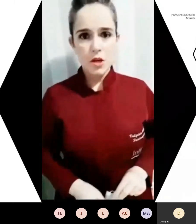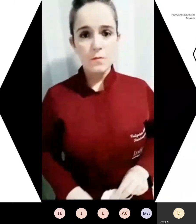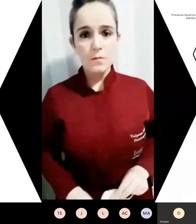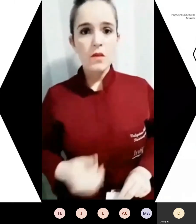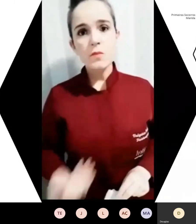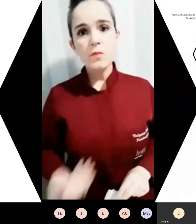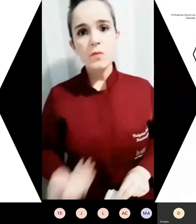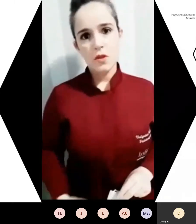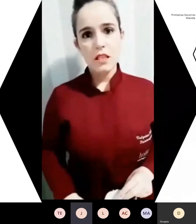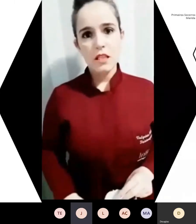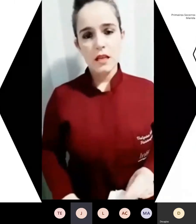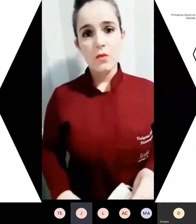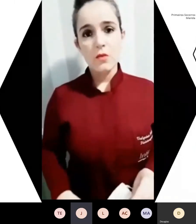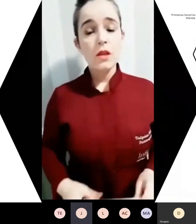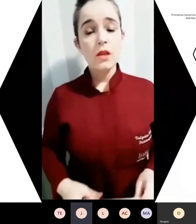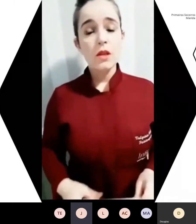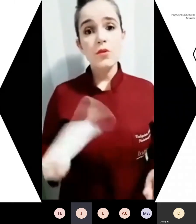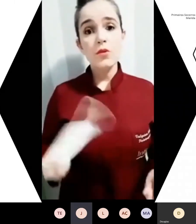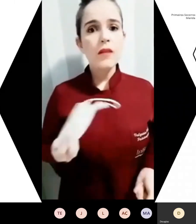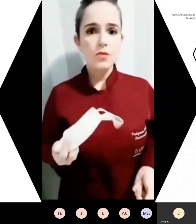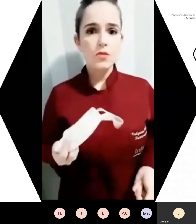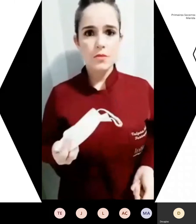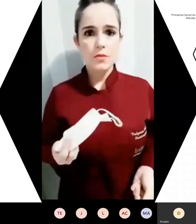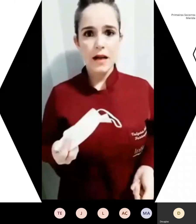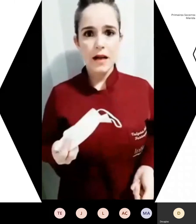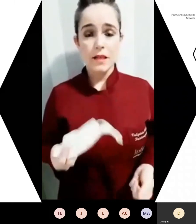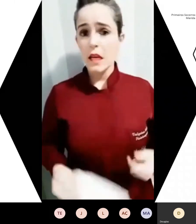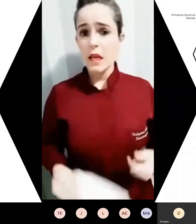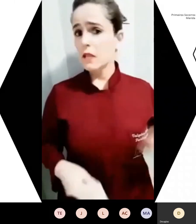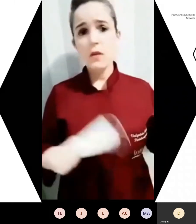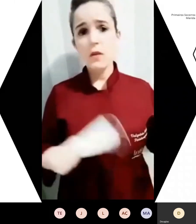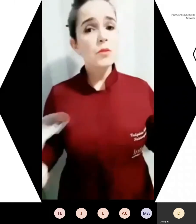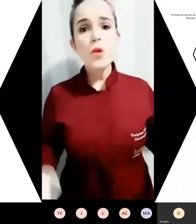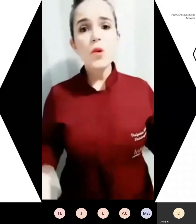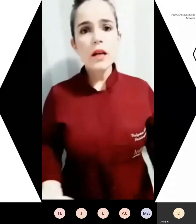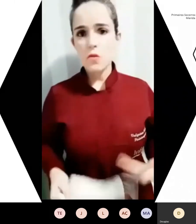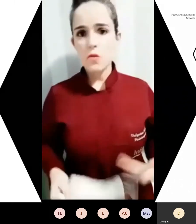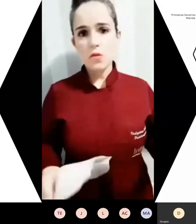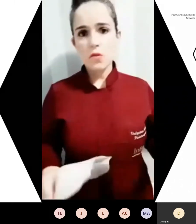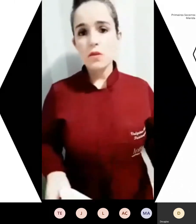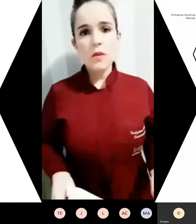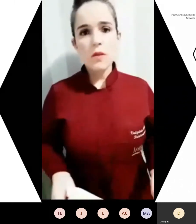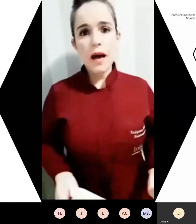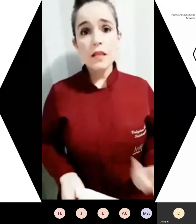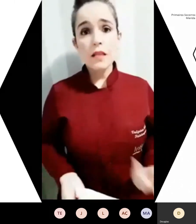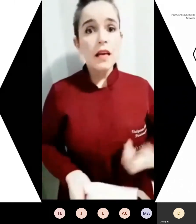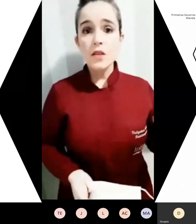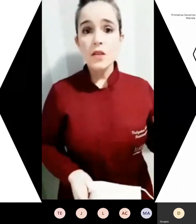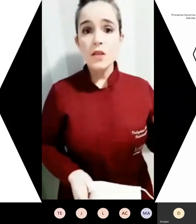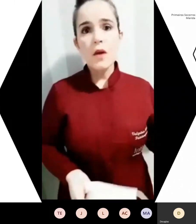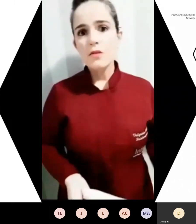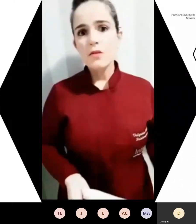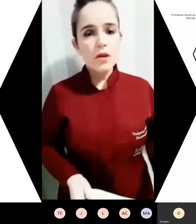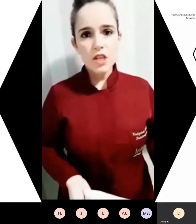minha sugestão? Nós, profissionais da área de saúde, nós estamos habituados ao uso de máscara. Então, nós ficamos por horas usando a